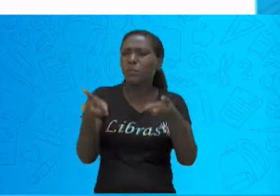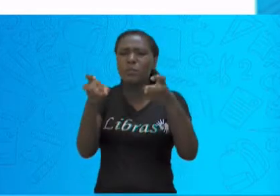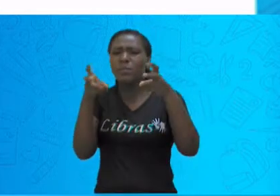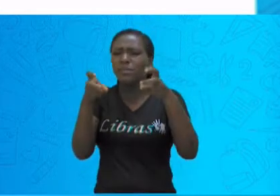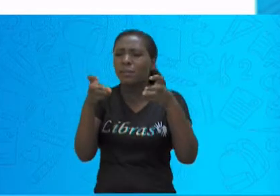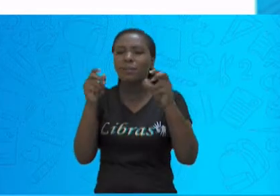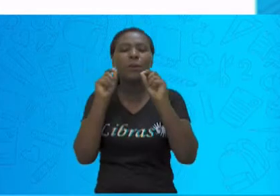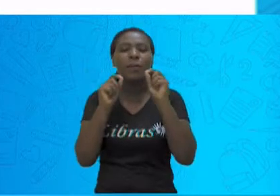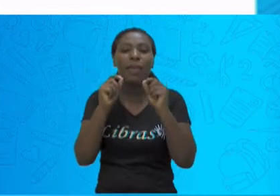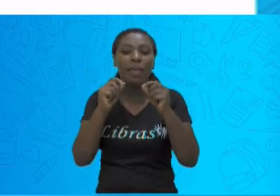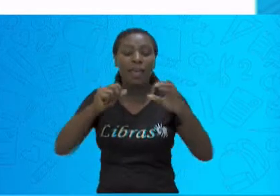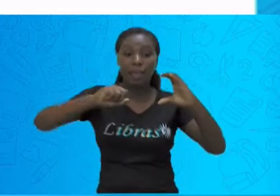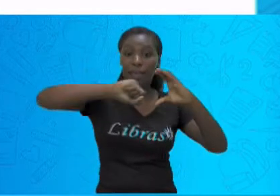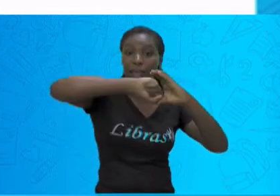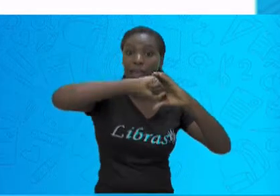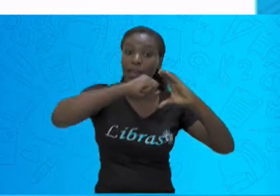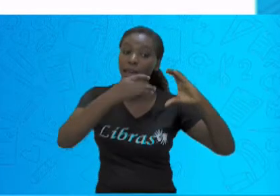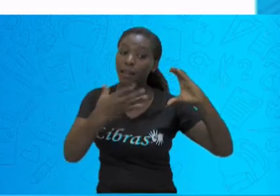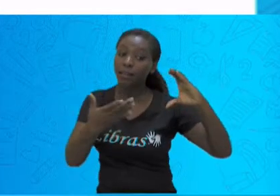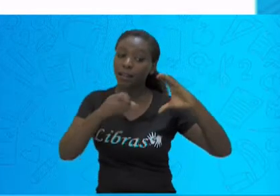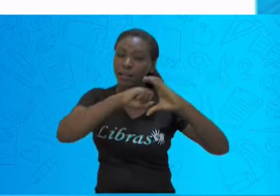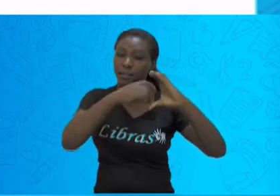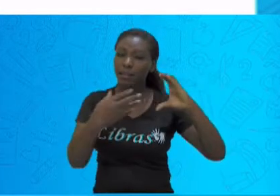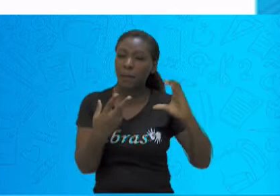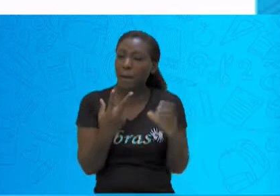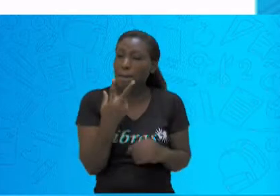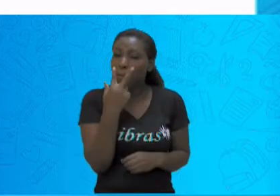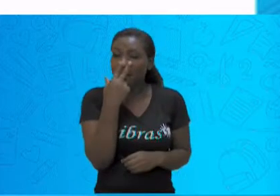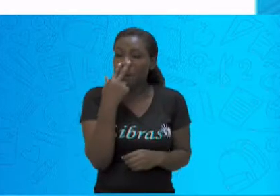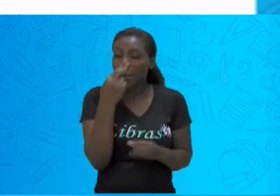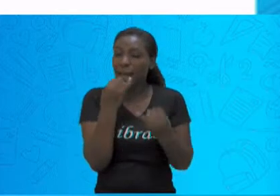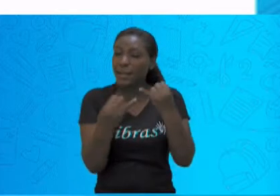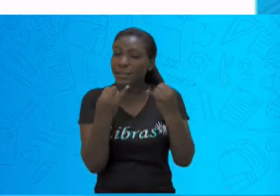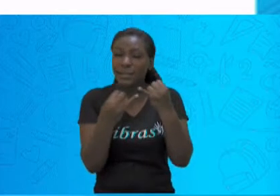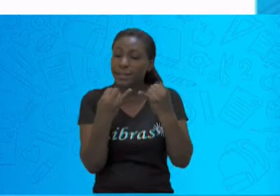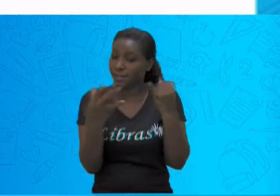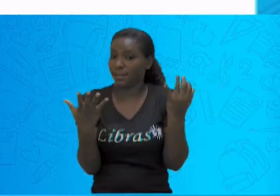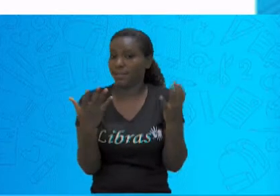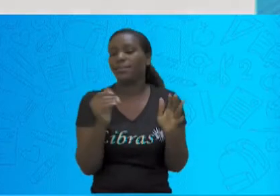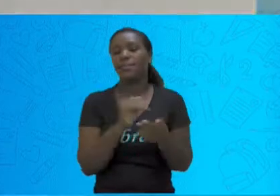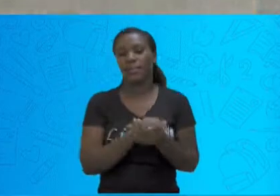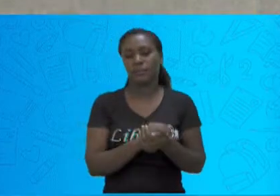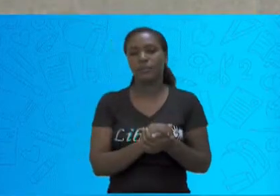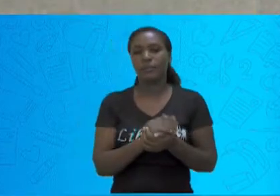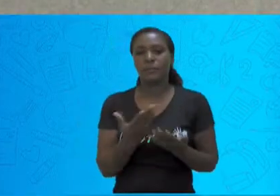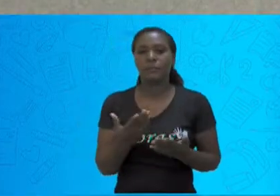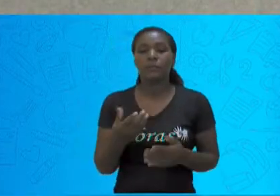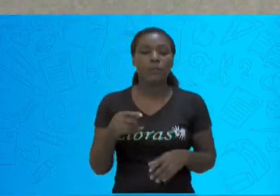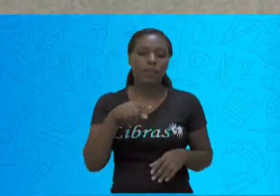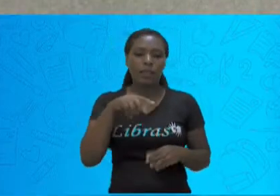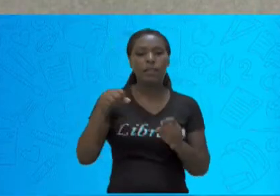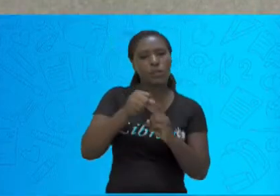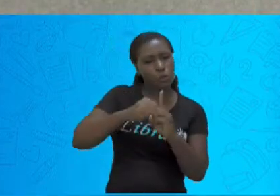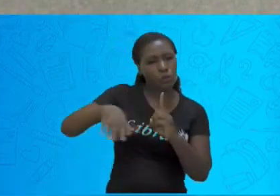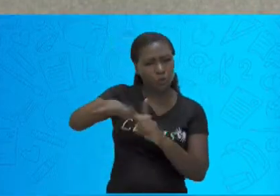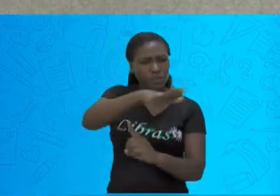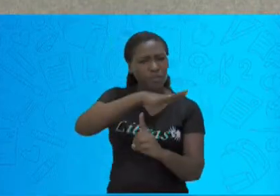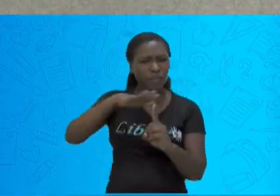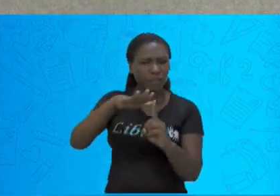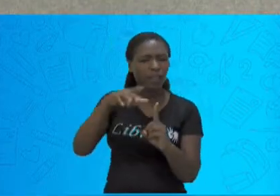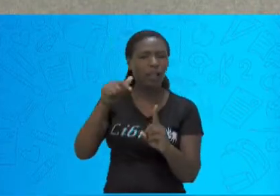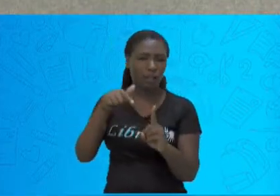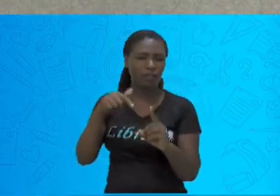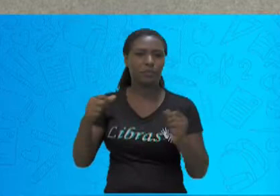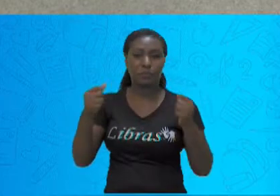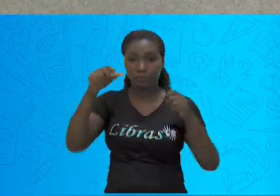características similares, ou seja, parecidas. Essa sociedade, ela tinha, uma